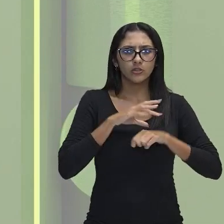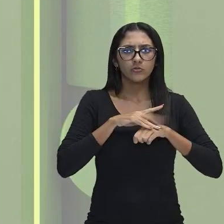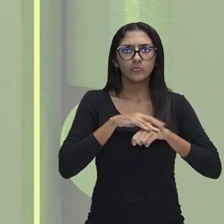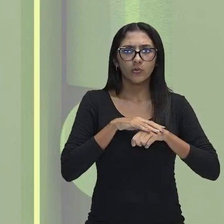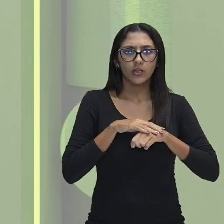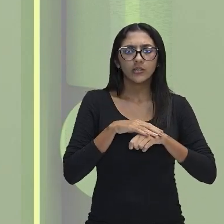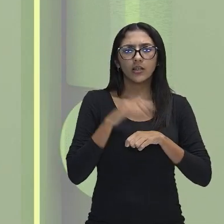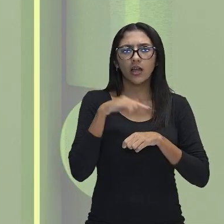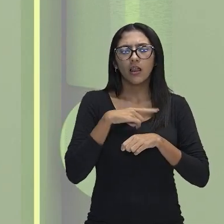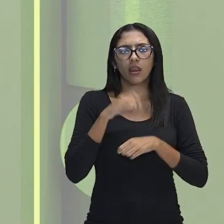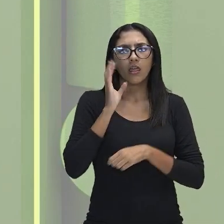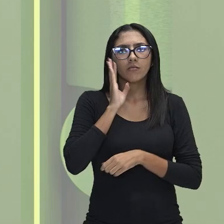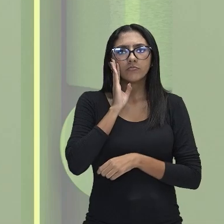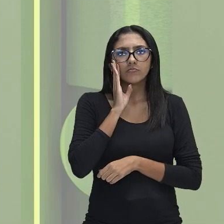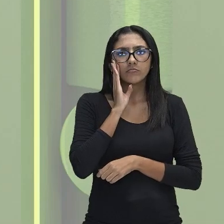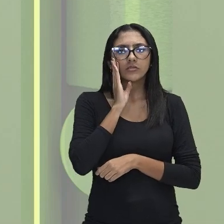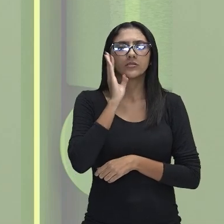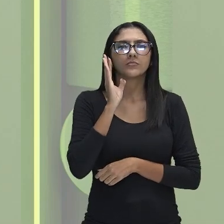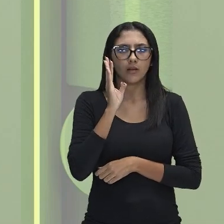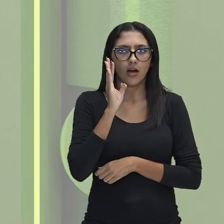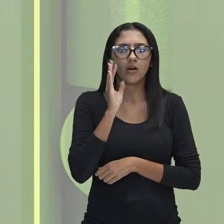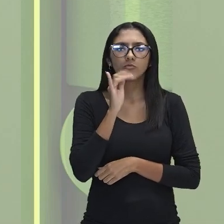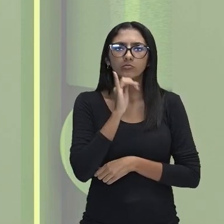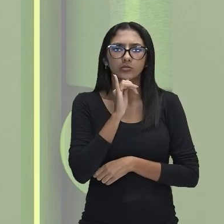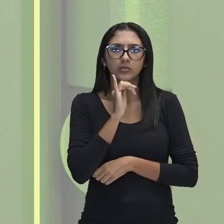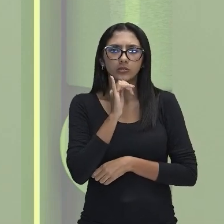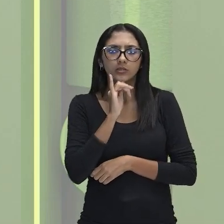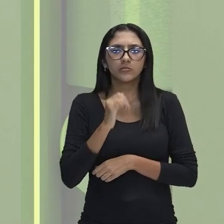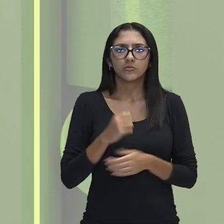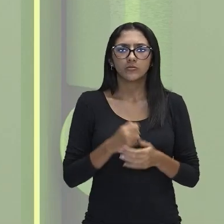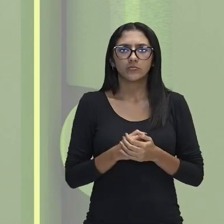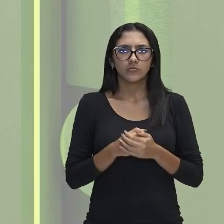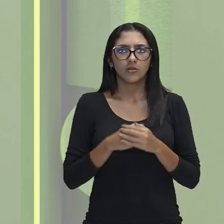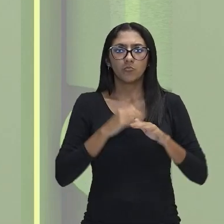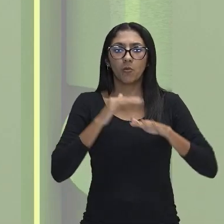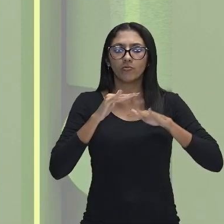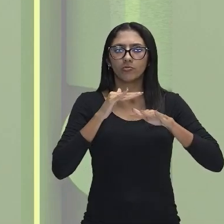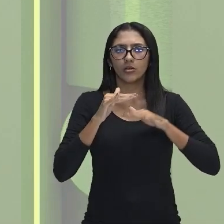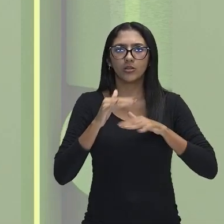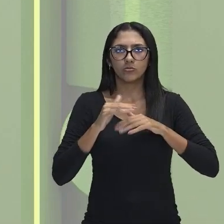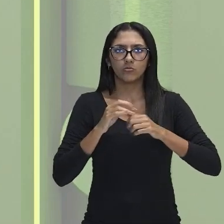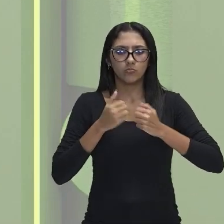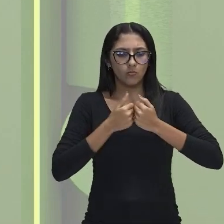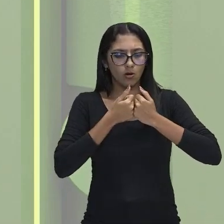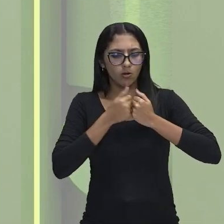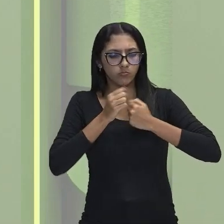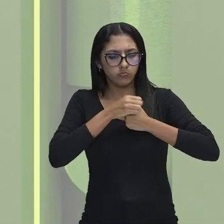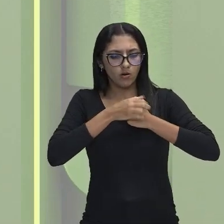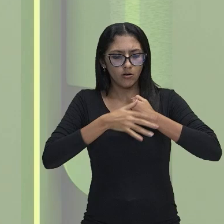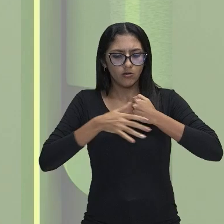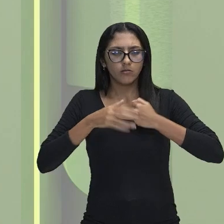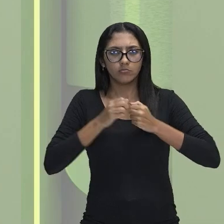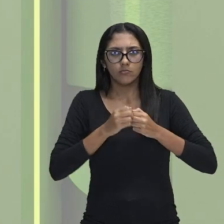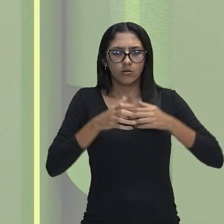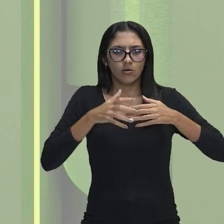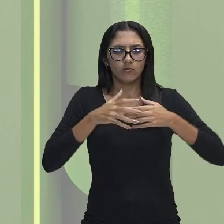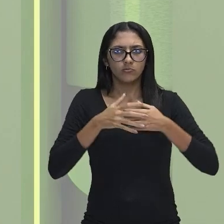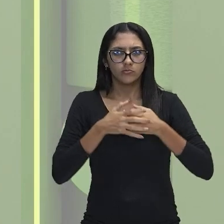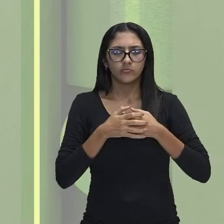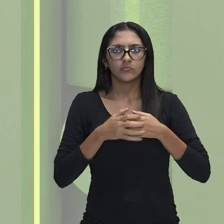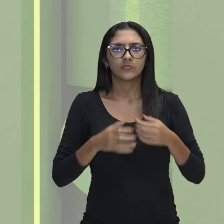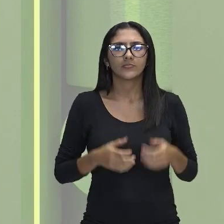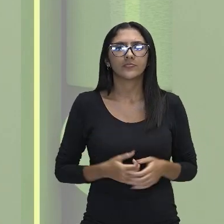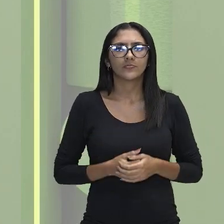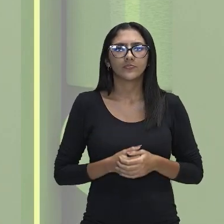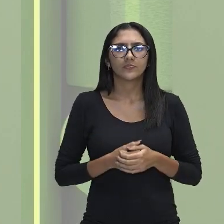ser o ponto crucial para acessar a falta dos batimentos cardíacos, e os sintomas surgem com ela. Então,